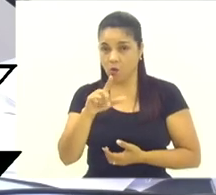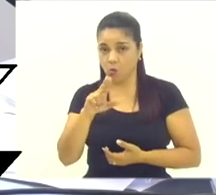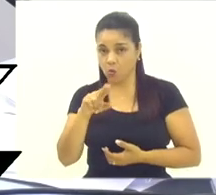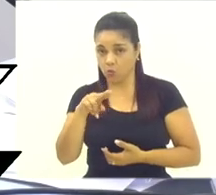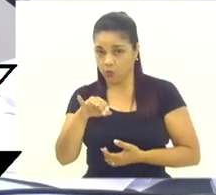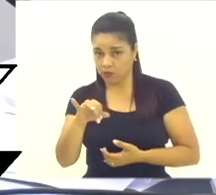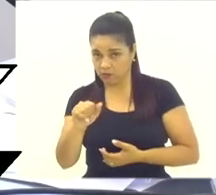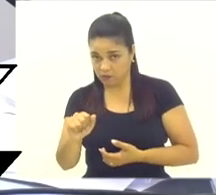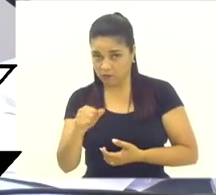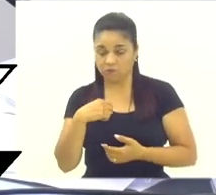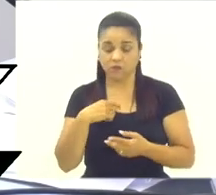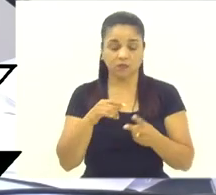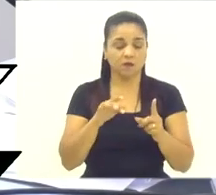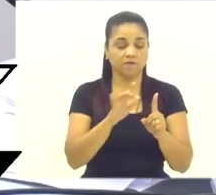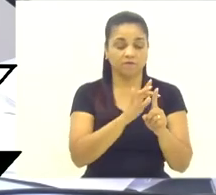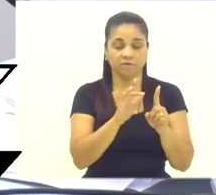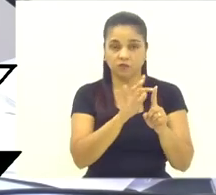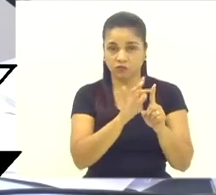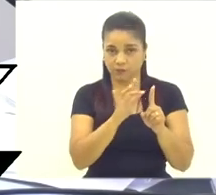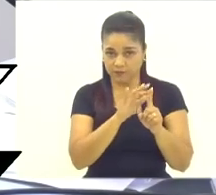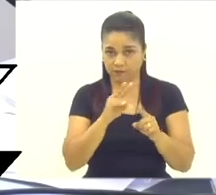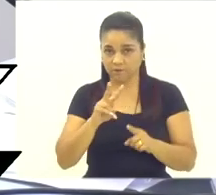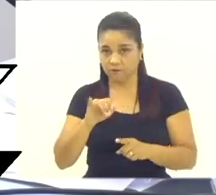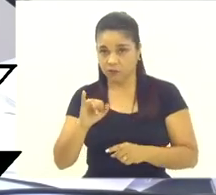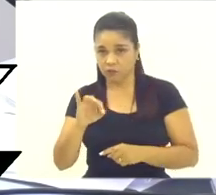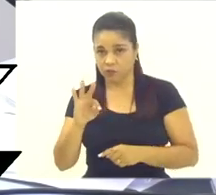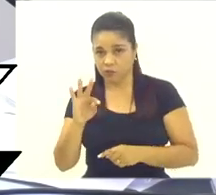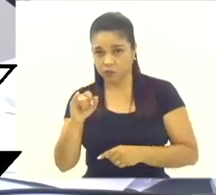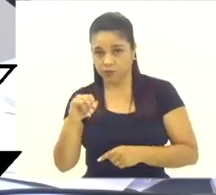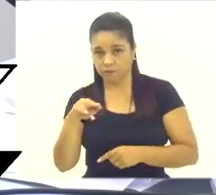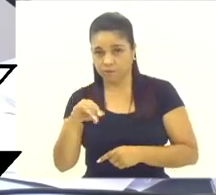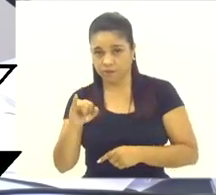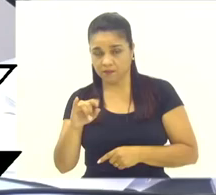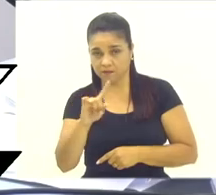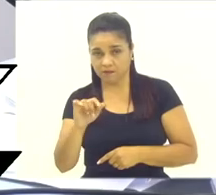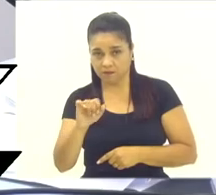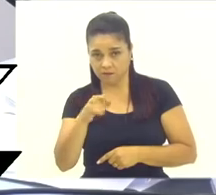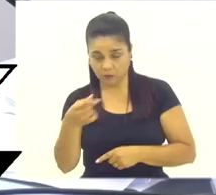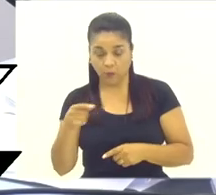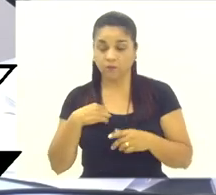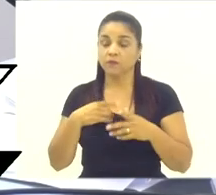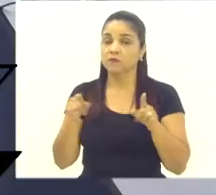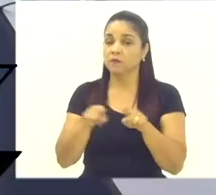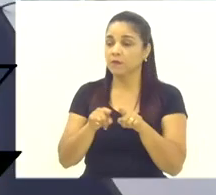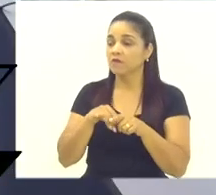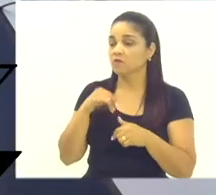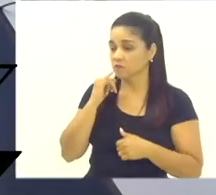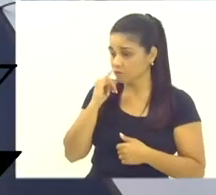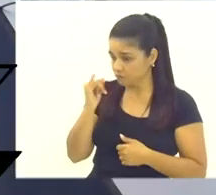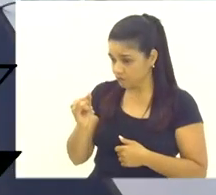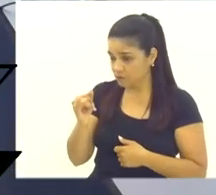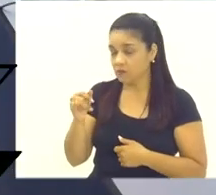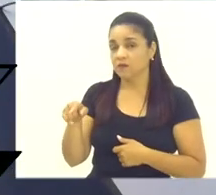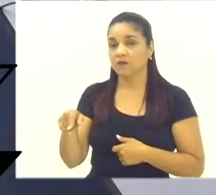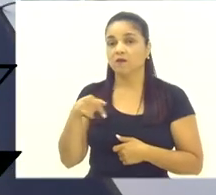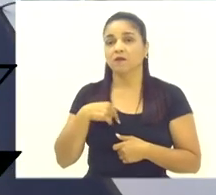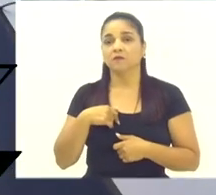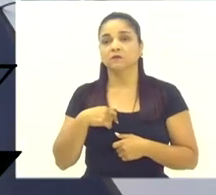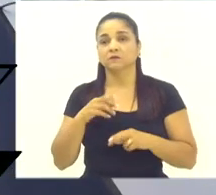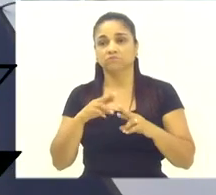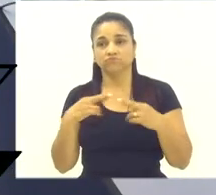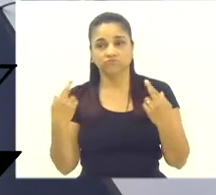vitimização só colocado toda Mariana que tá no nosso hall de pessoas a serem ouvidas aqui